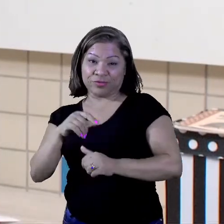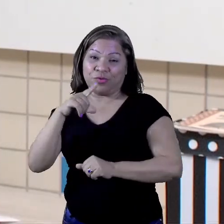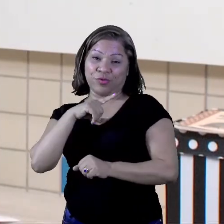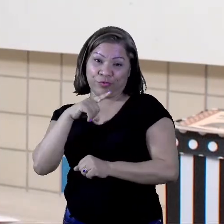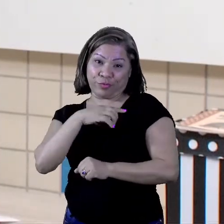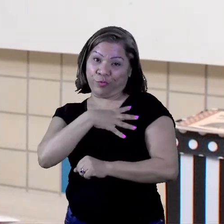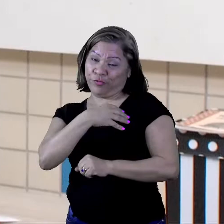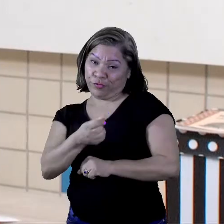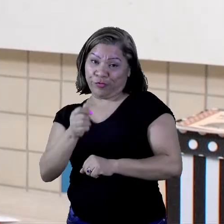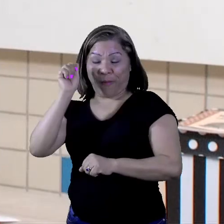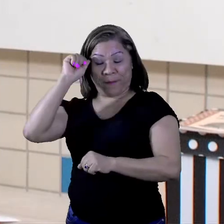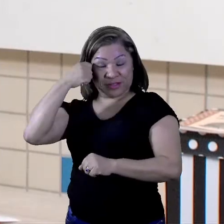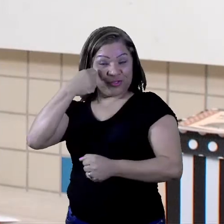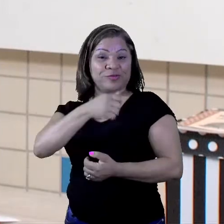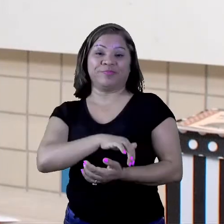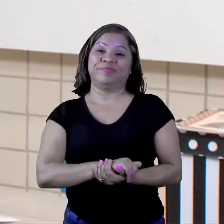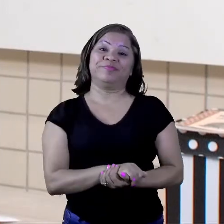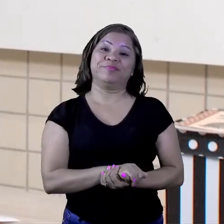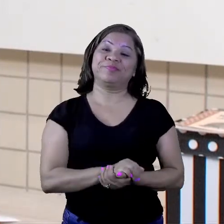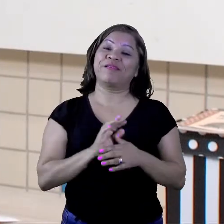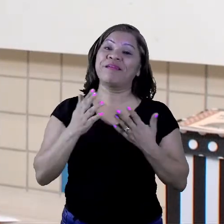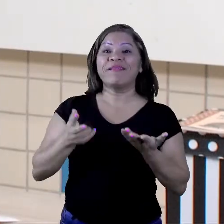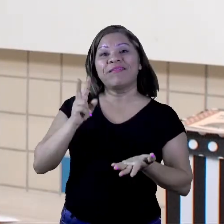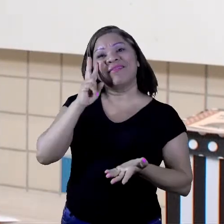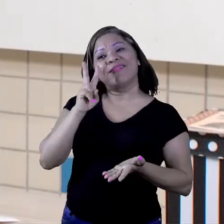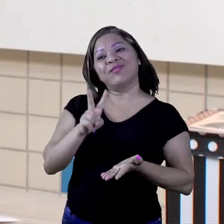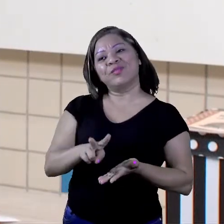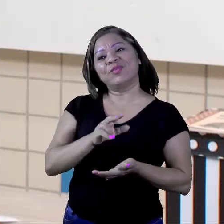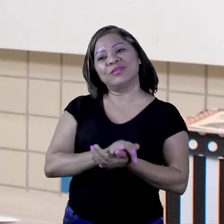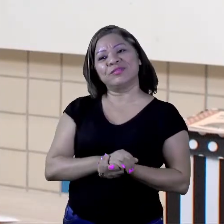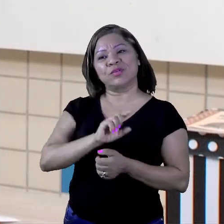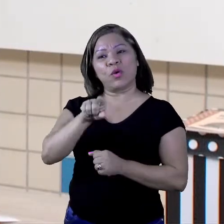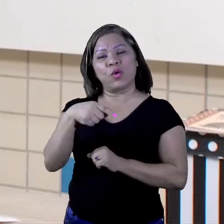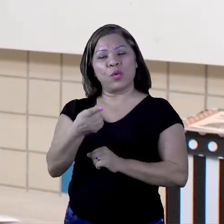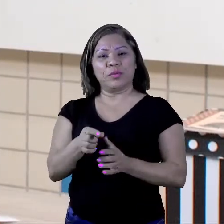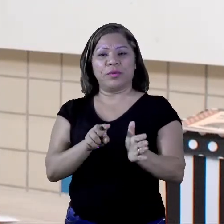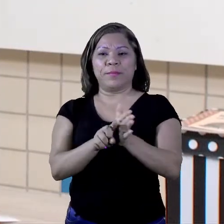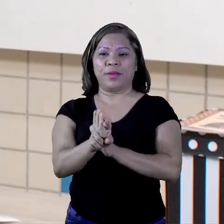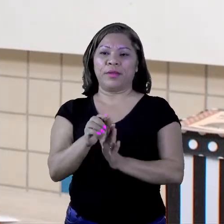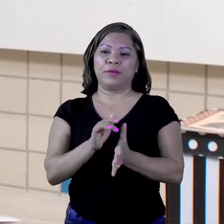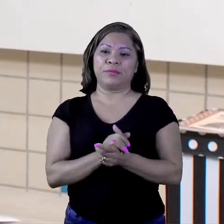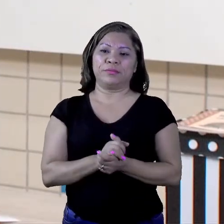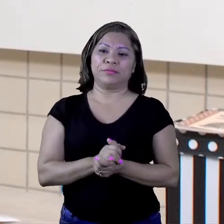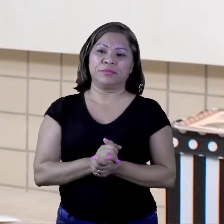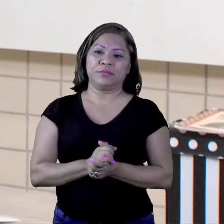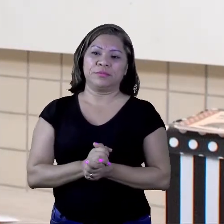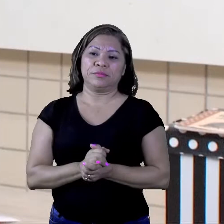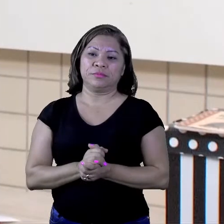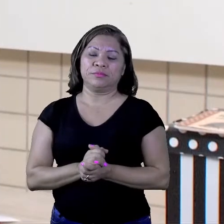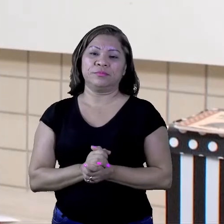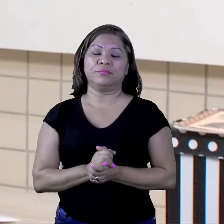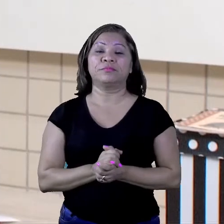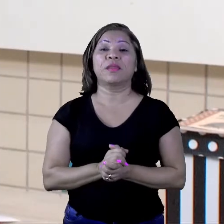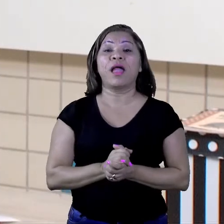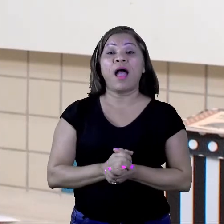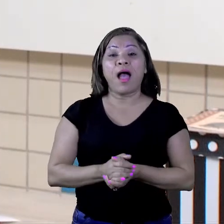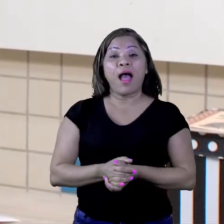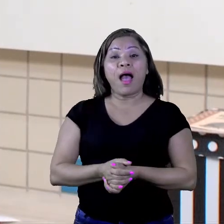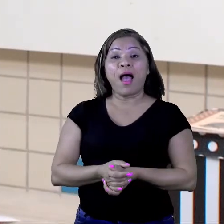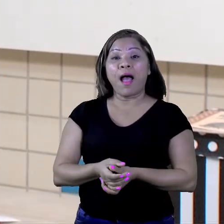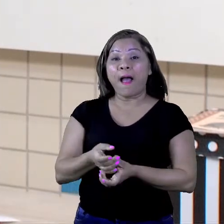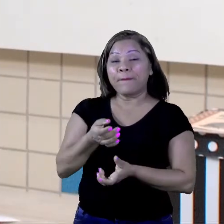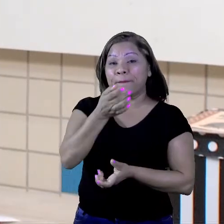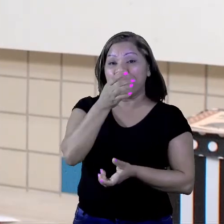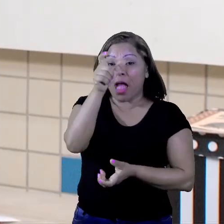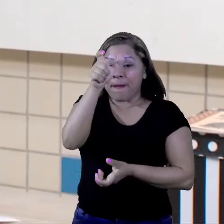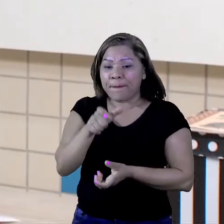Então, olha só. Vamos a mais uma pergunta. O narrador nesse texto, da menina